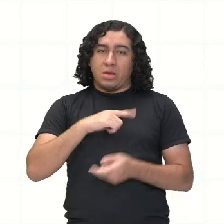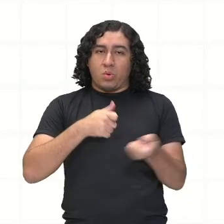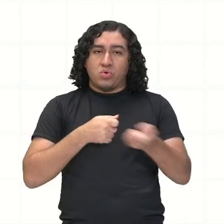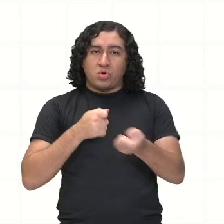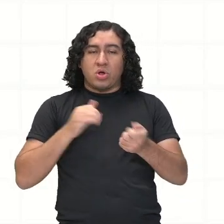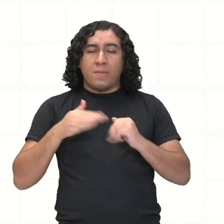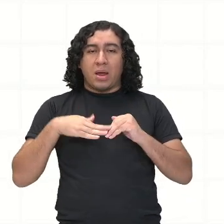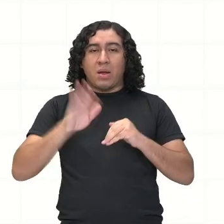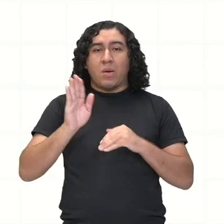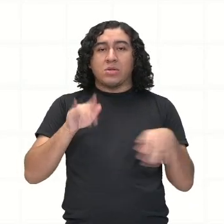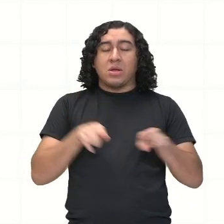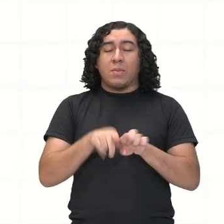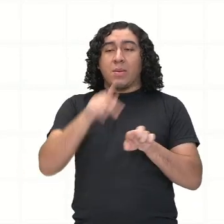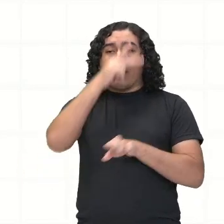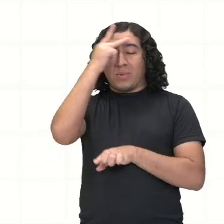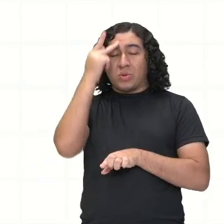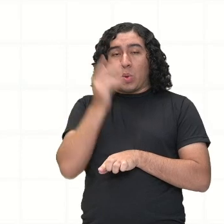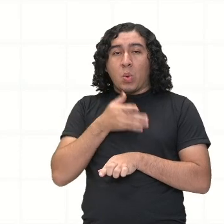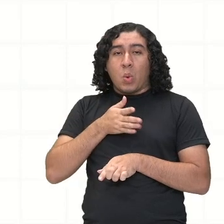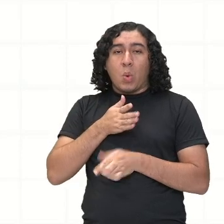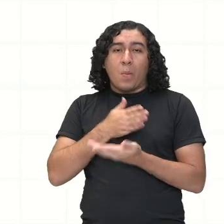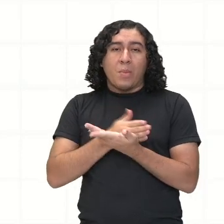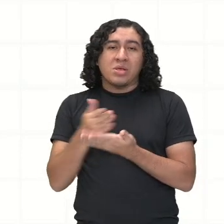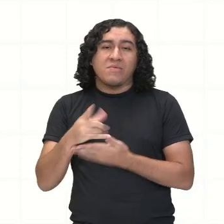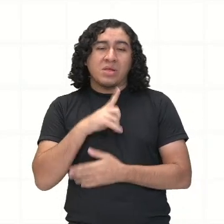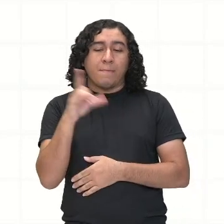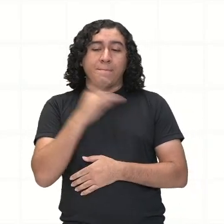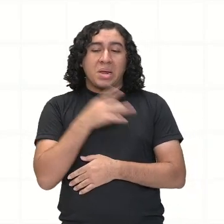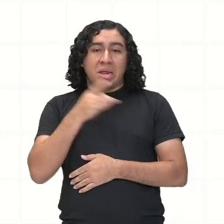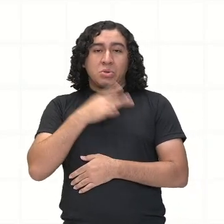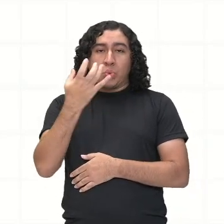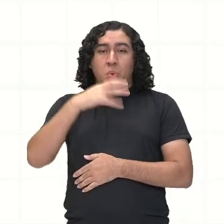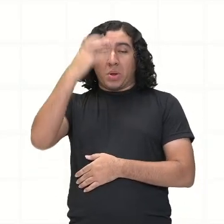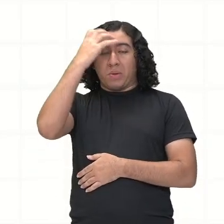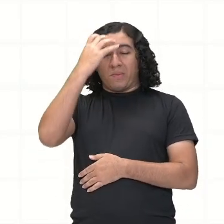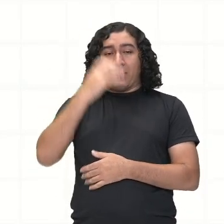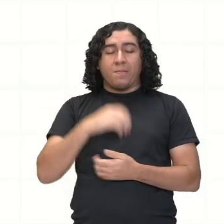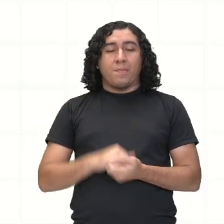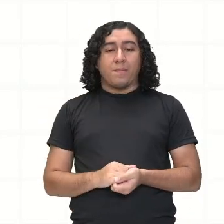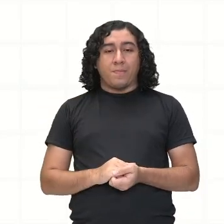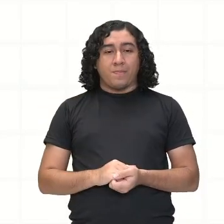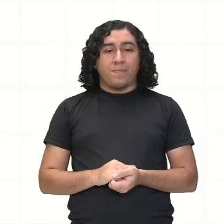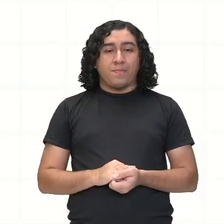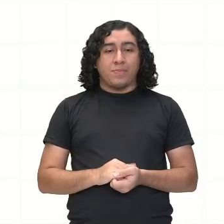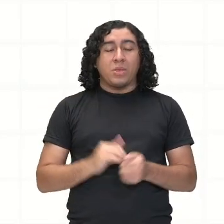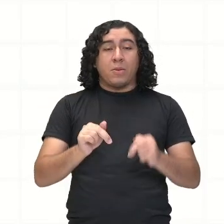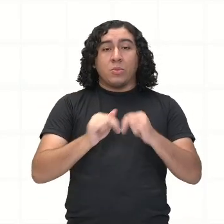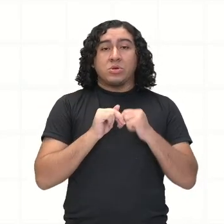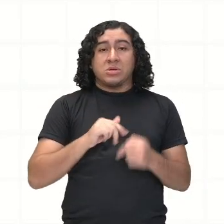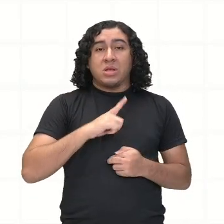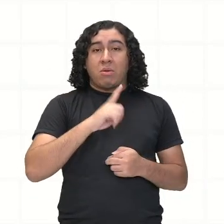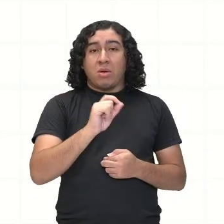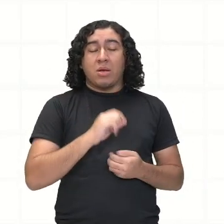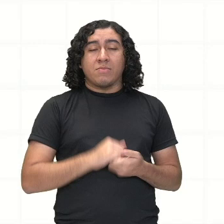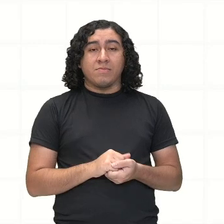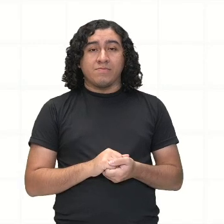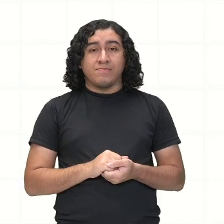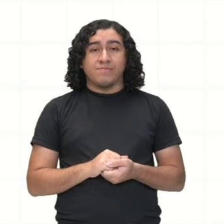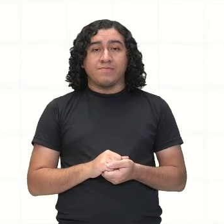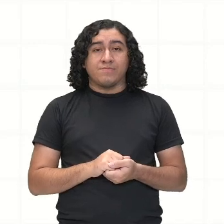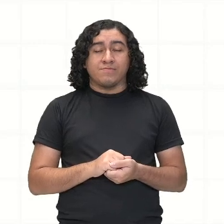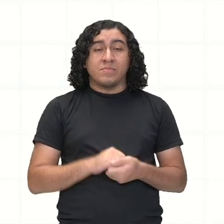as pessoas começavam a temer aquele rei. E para isso ele vai também convocar soldados para poder